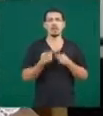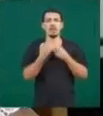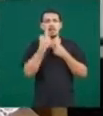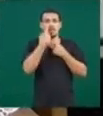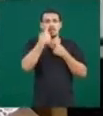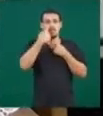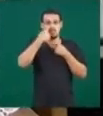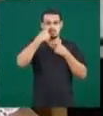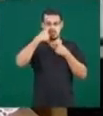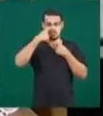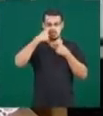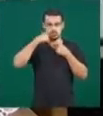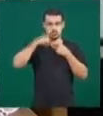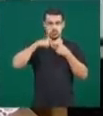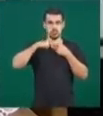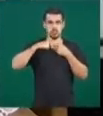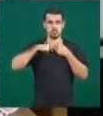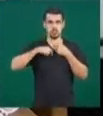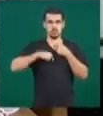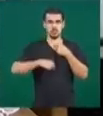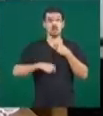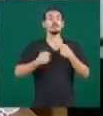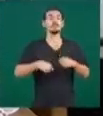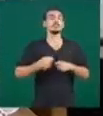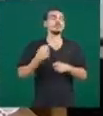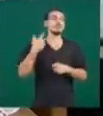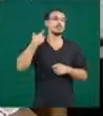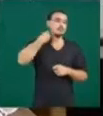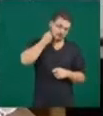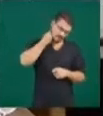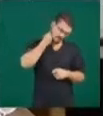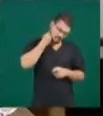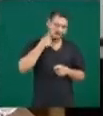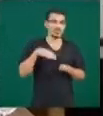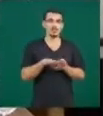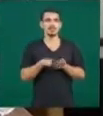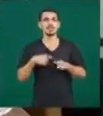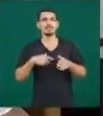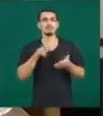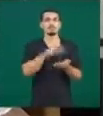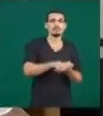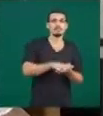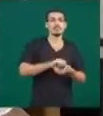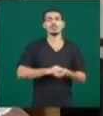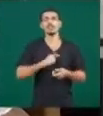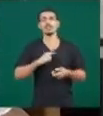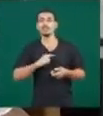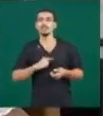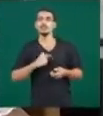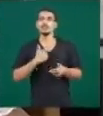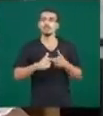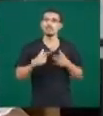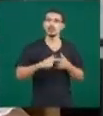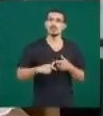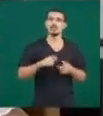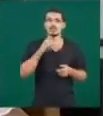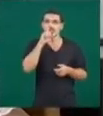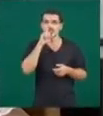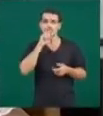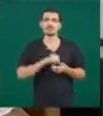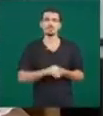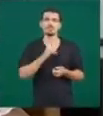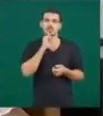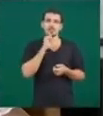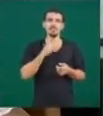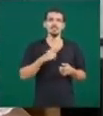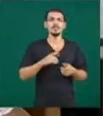tem necessidade de anestesia geral, de internação e um risco, além das sequelas, né, que pode deixar, como as baterias, né,